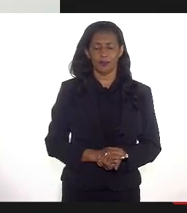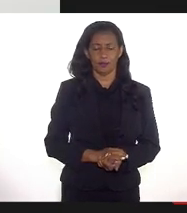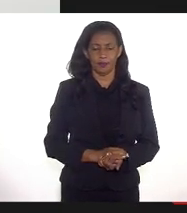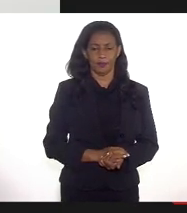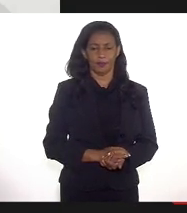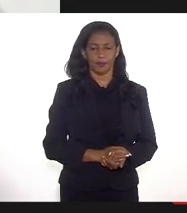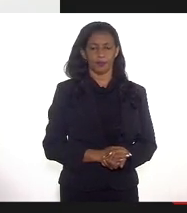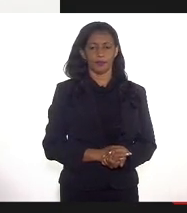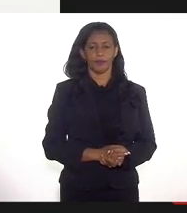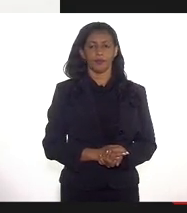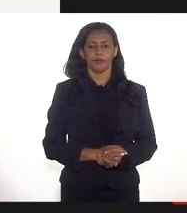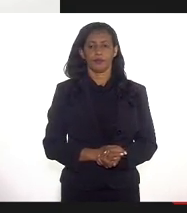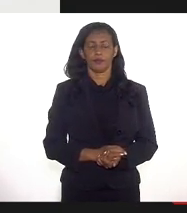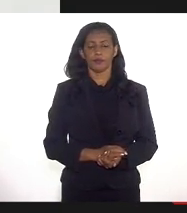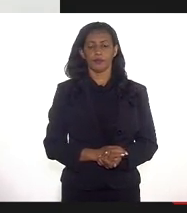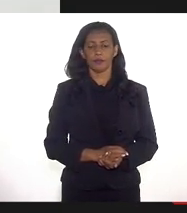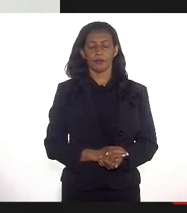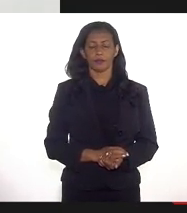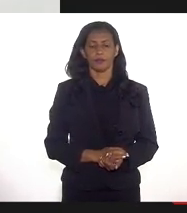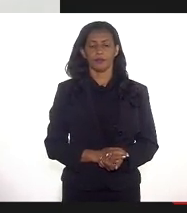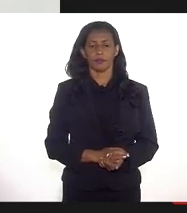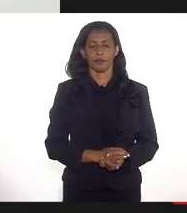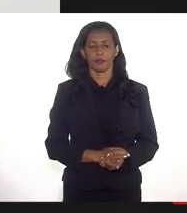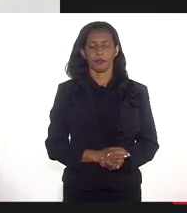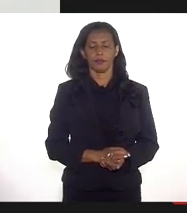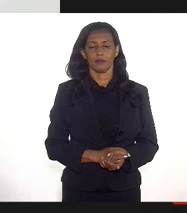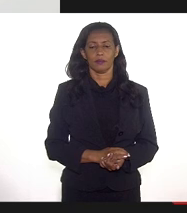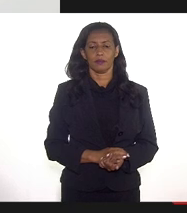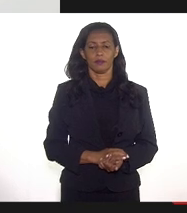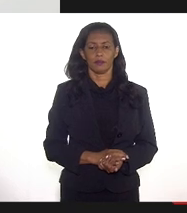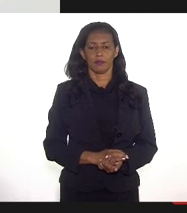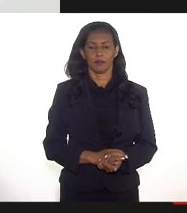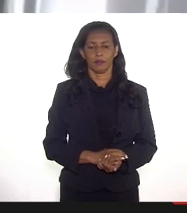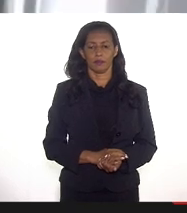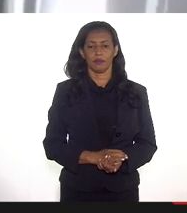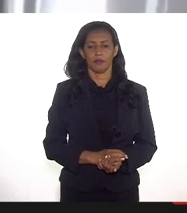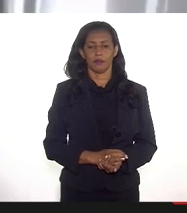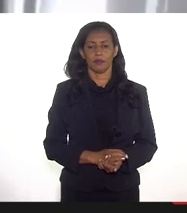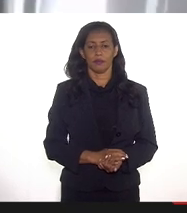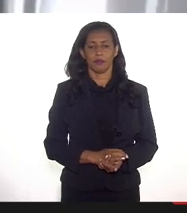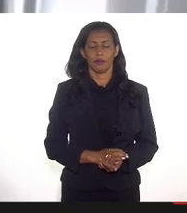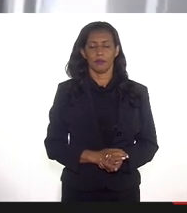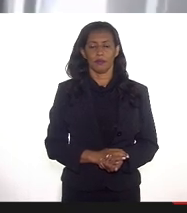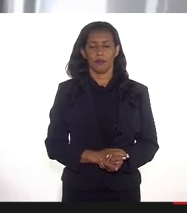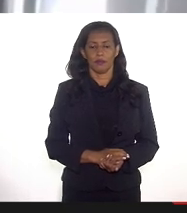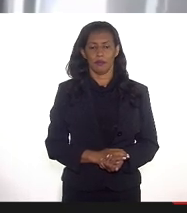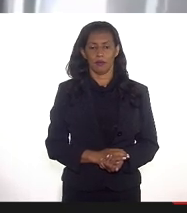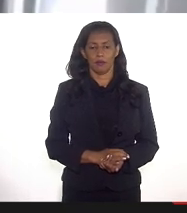Solicitação, né? A solicitação. Entendi. E eu queria fazer uma...